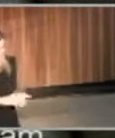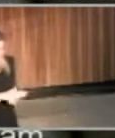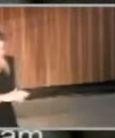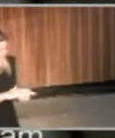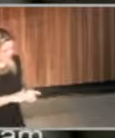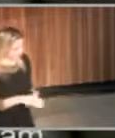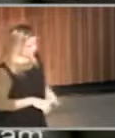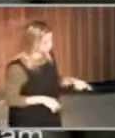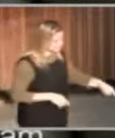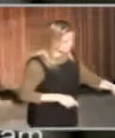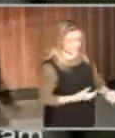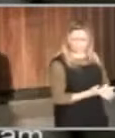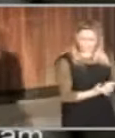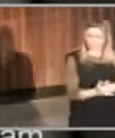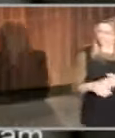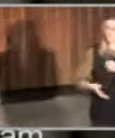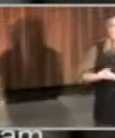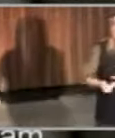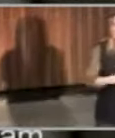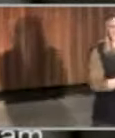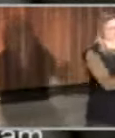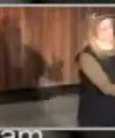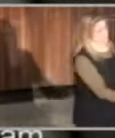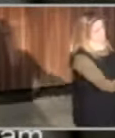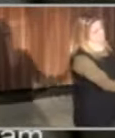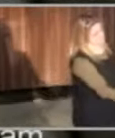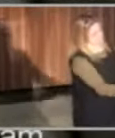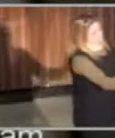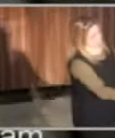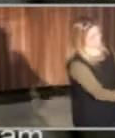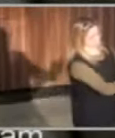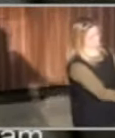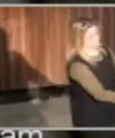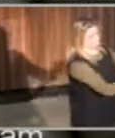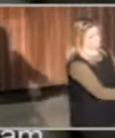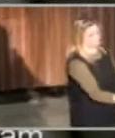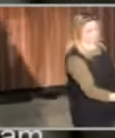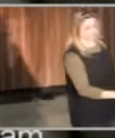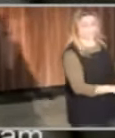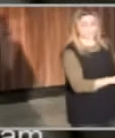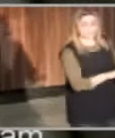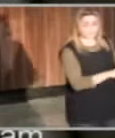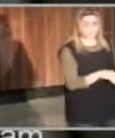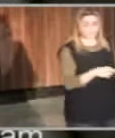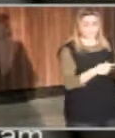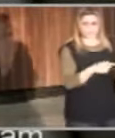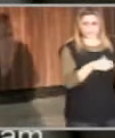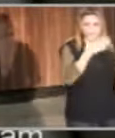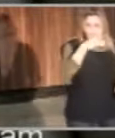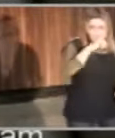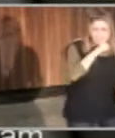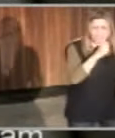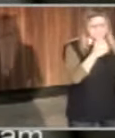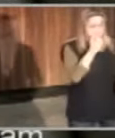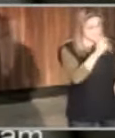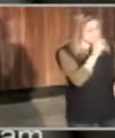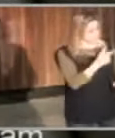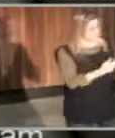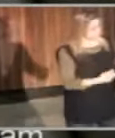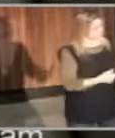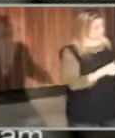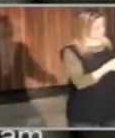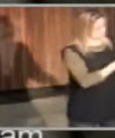a desprezar a Deus e a adorar a outros deuses. Os pais deles haviam obedecido aos